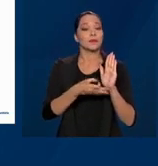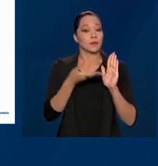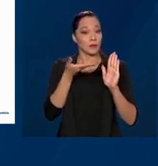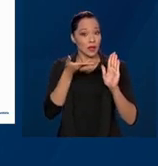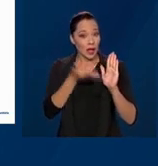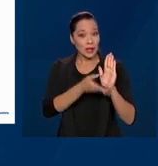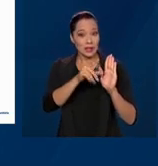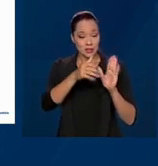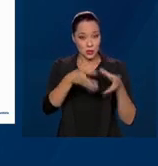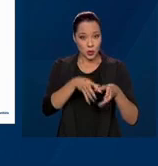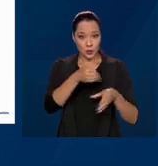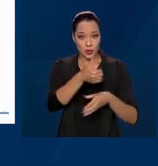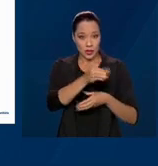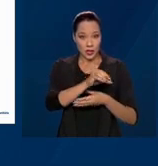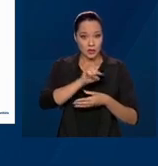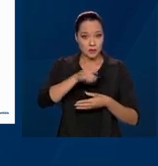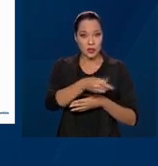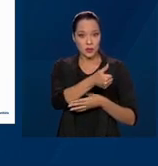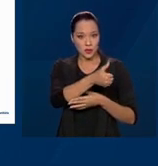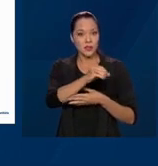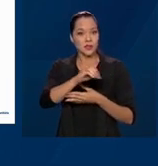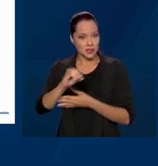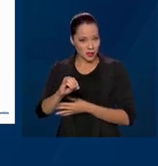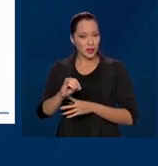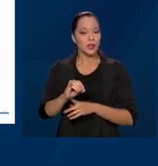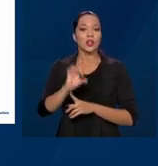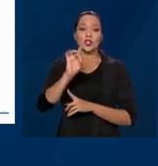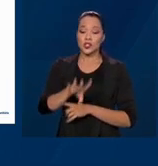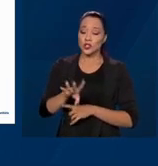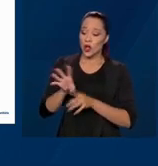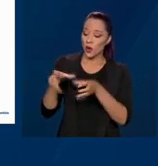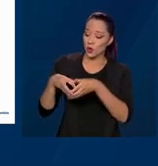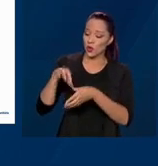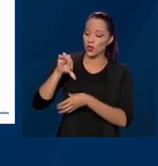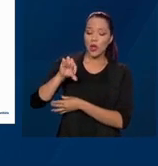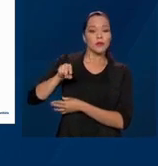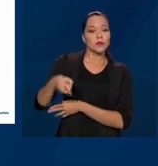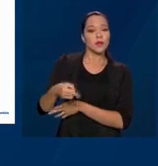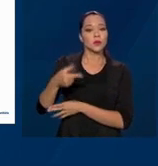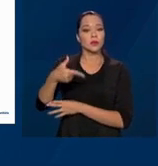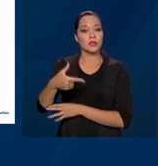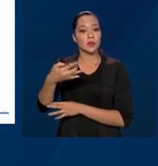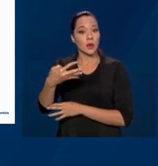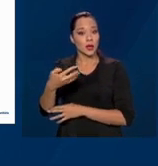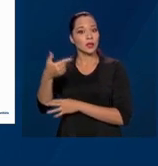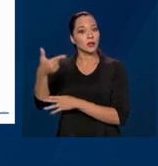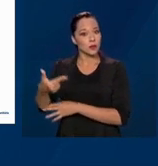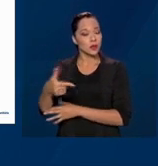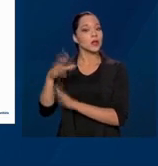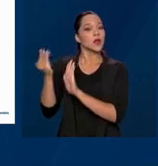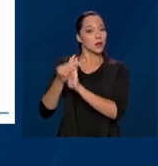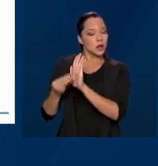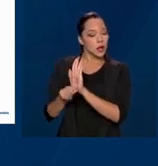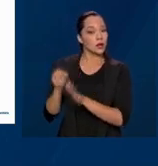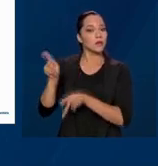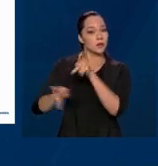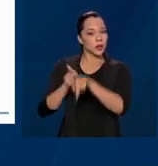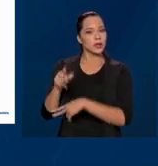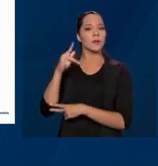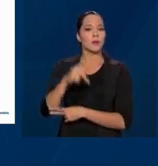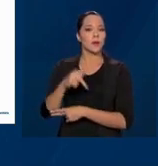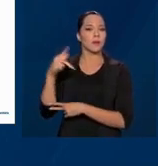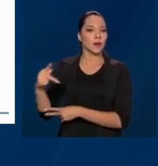desses 10.100 que receberam as 2 doses, só 9.242 incluíram a população